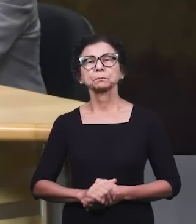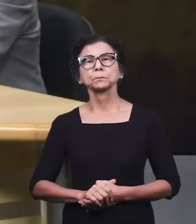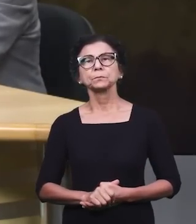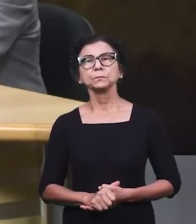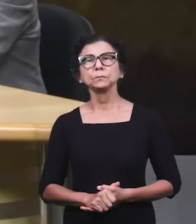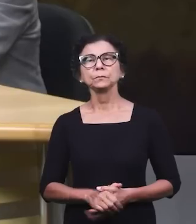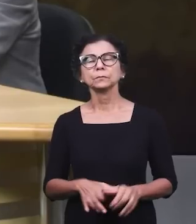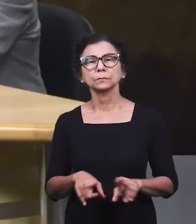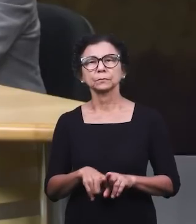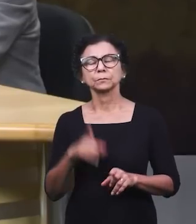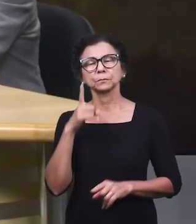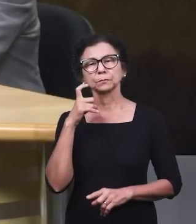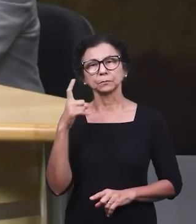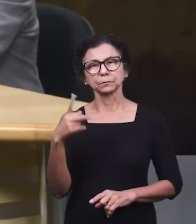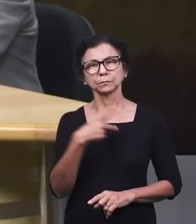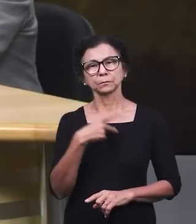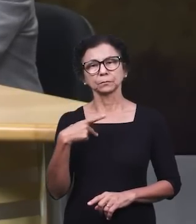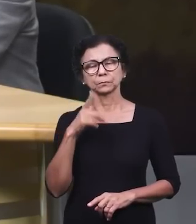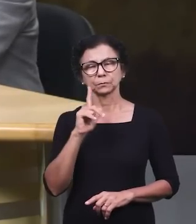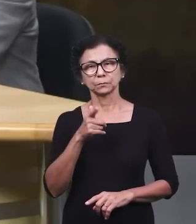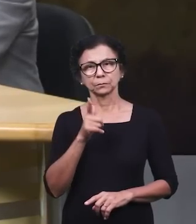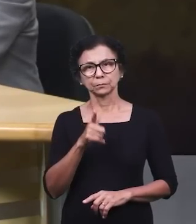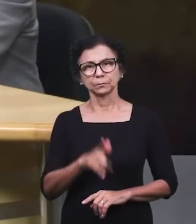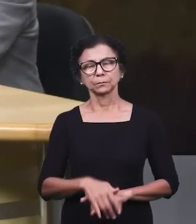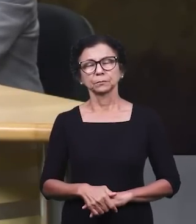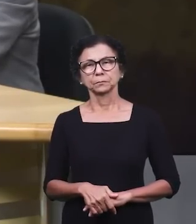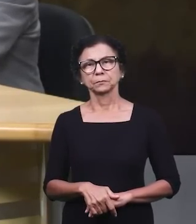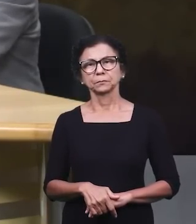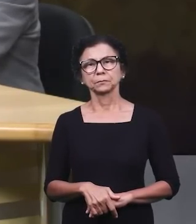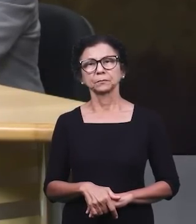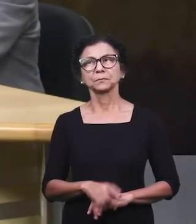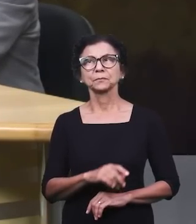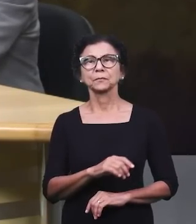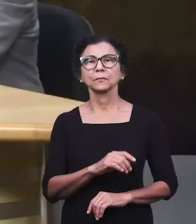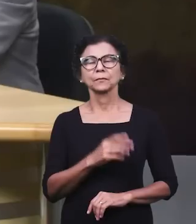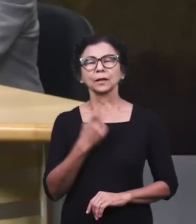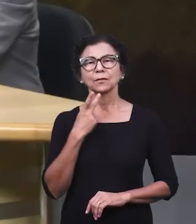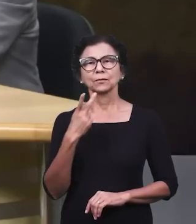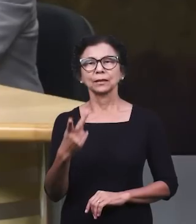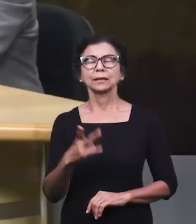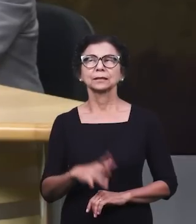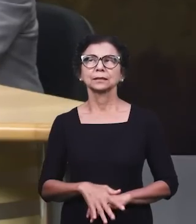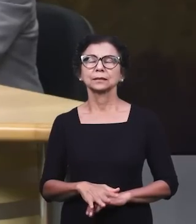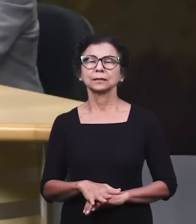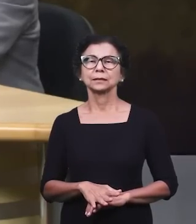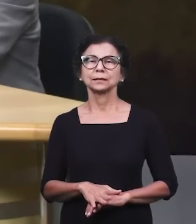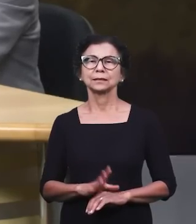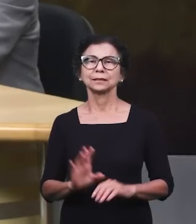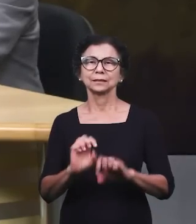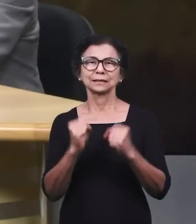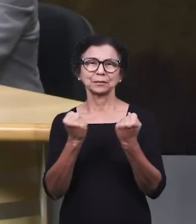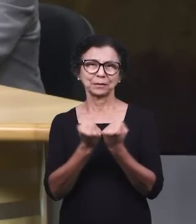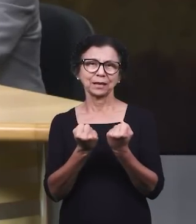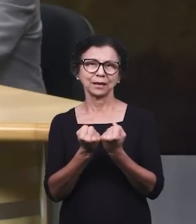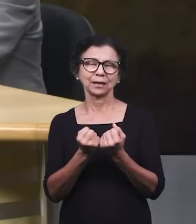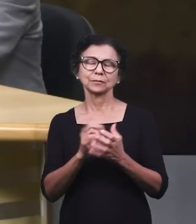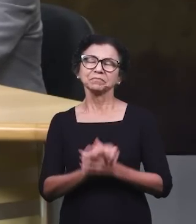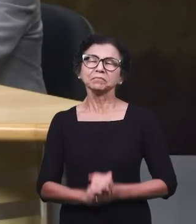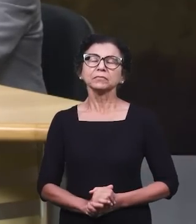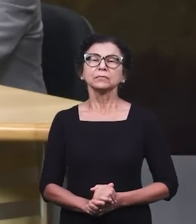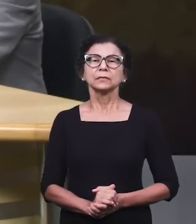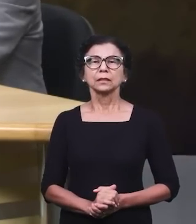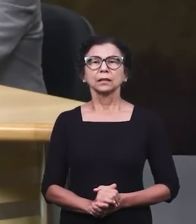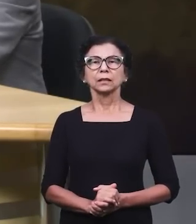faz abordagens como essa nos seminários, né, sobre deixar pai, mãe, né, sobre, quer dizer,